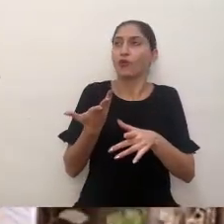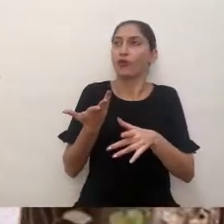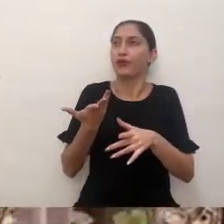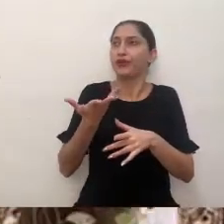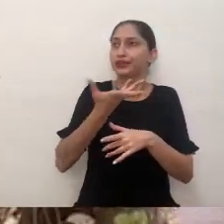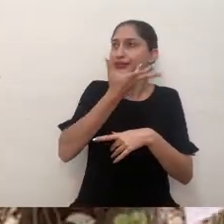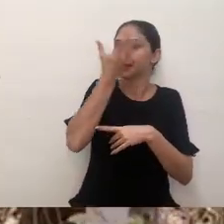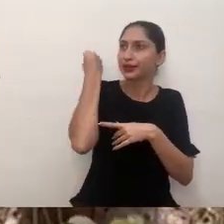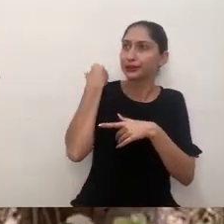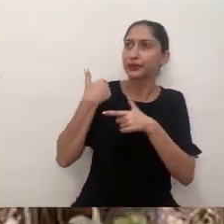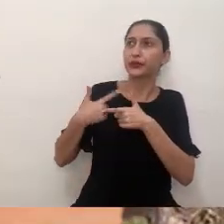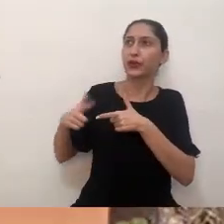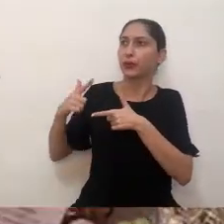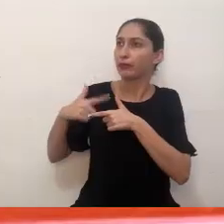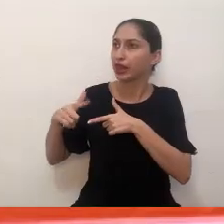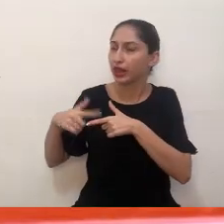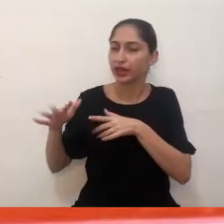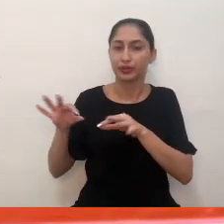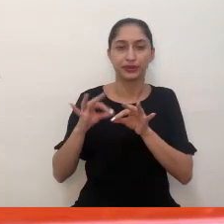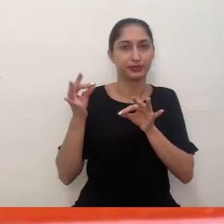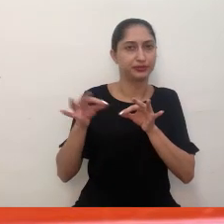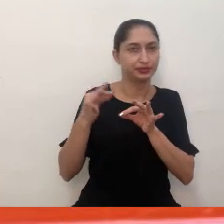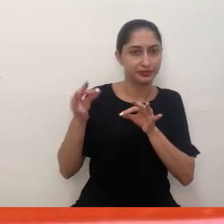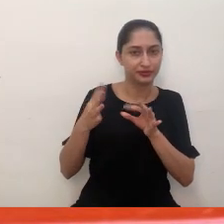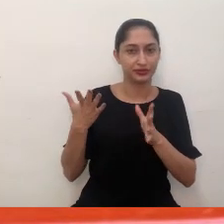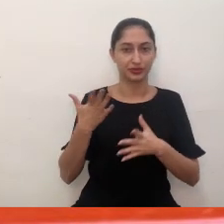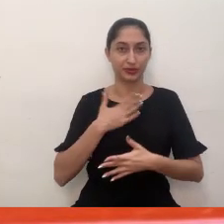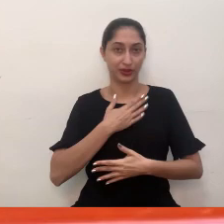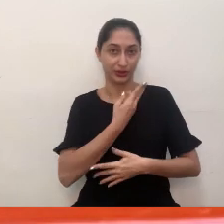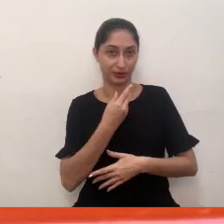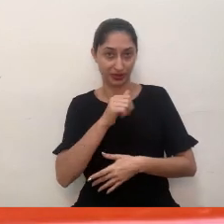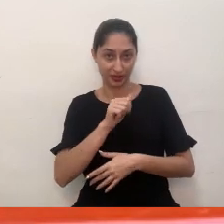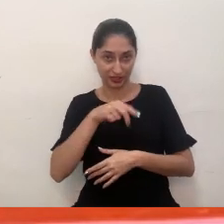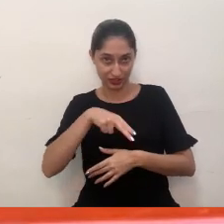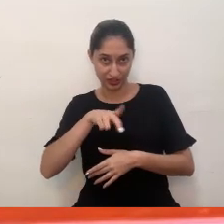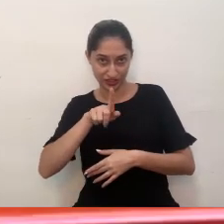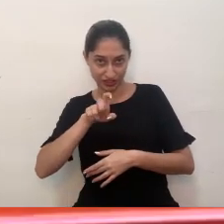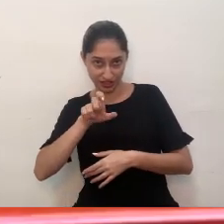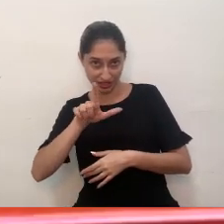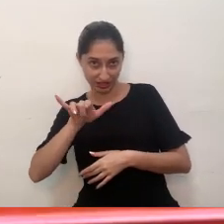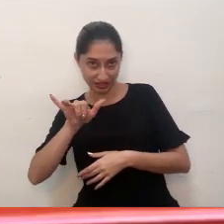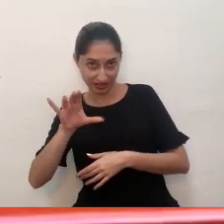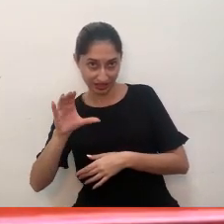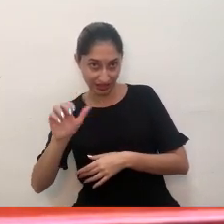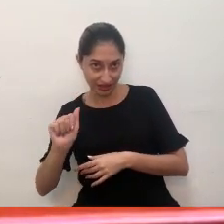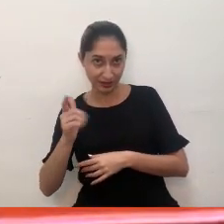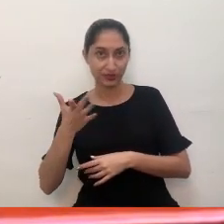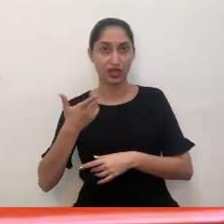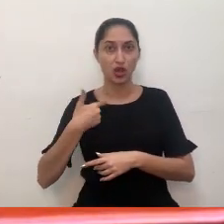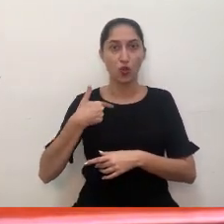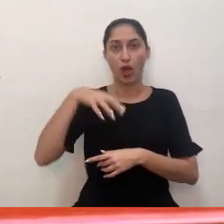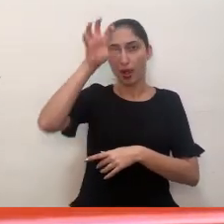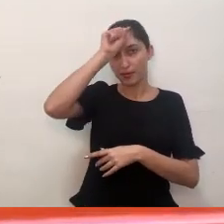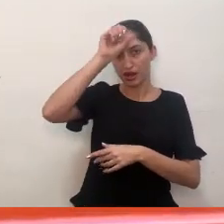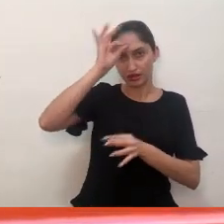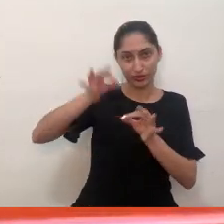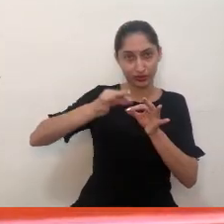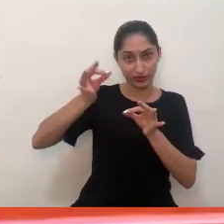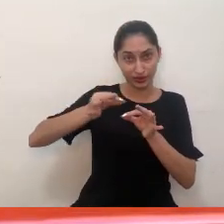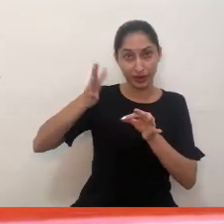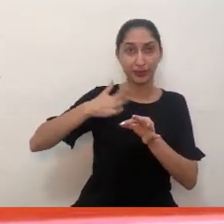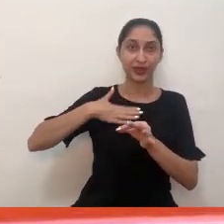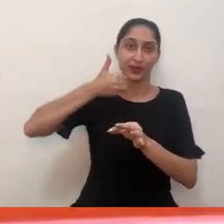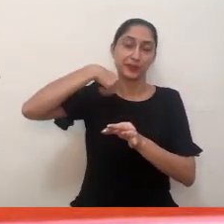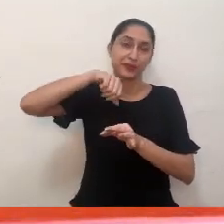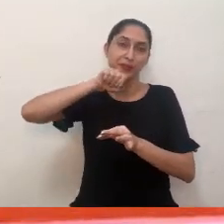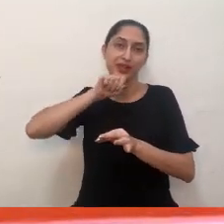você esquece alguns problemas. Meu nome é Angélica, sou bordadeira do Curtume. Aprendi a bordar desde criança com a minha mãe e